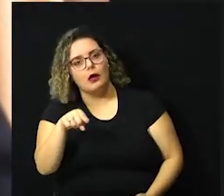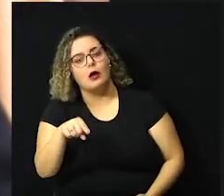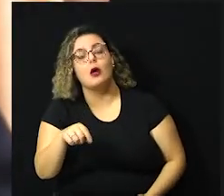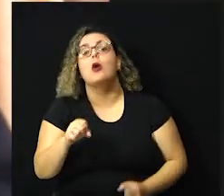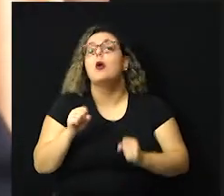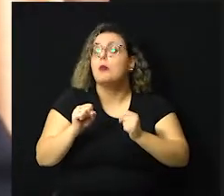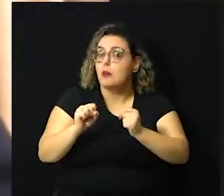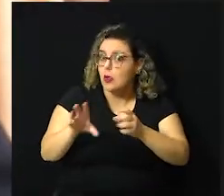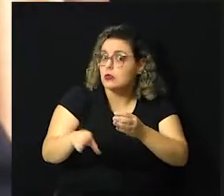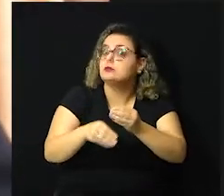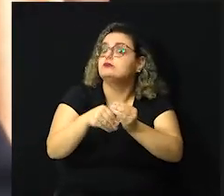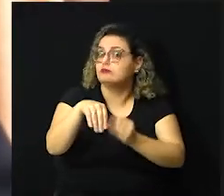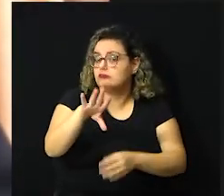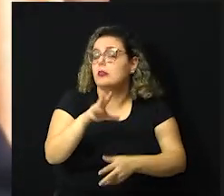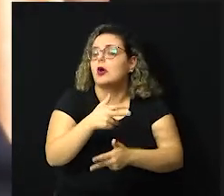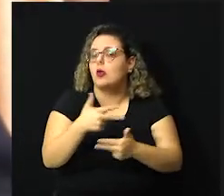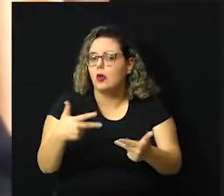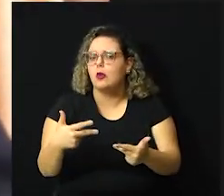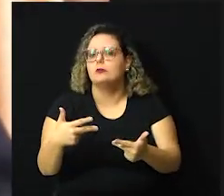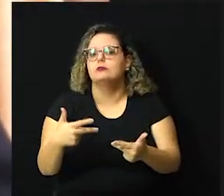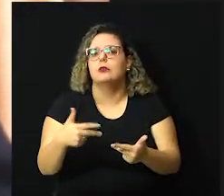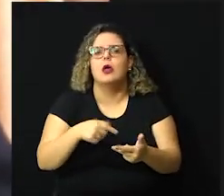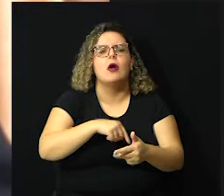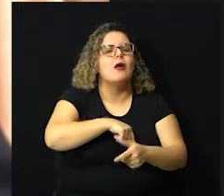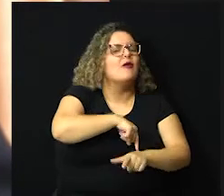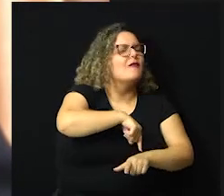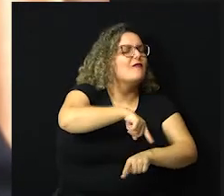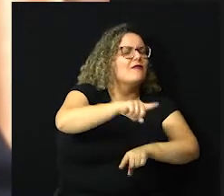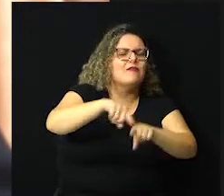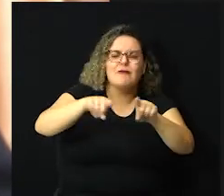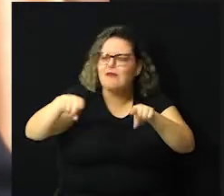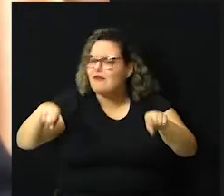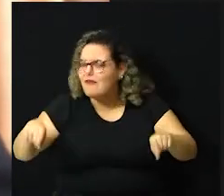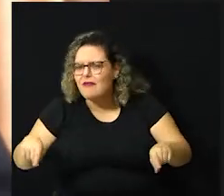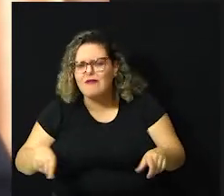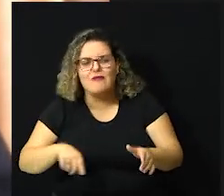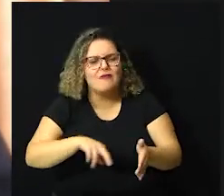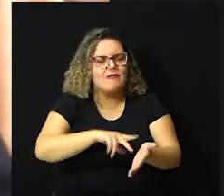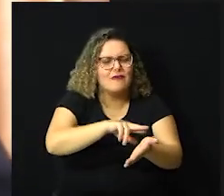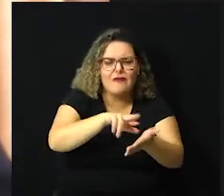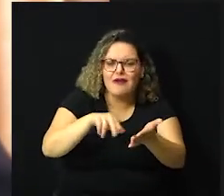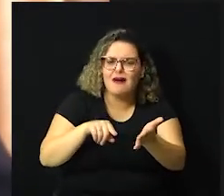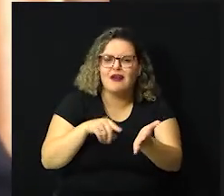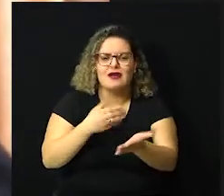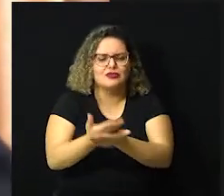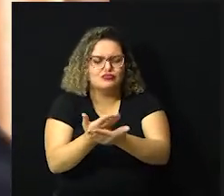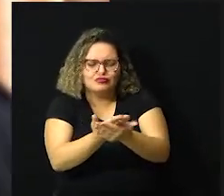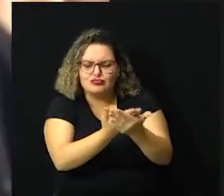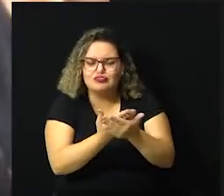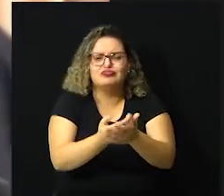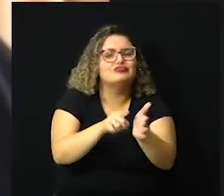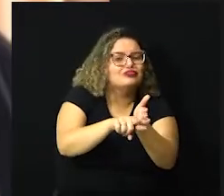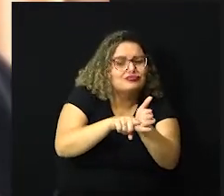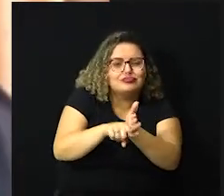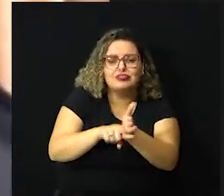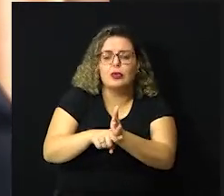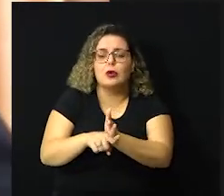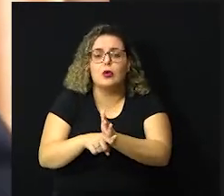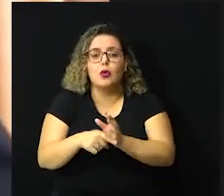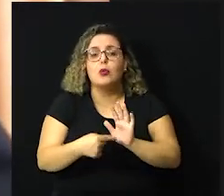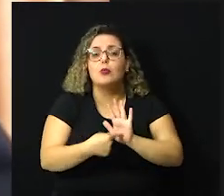Posso até acrescentar algumas coisas para você. Vários estudos já foram feitos de 2020 até agora e mostraram pelo